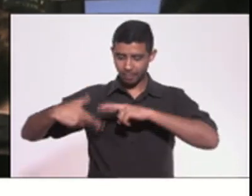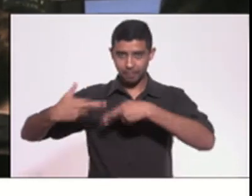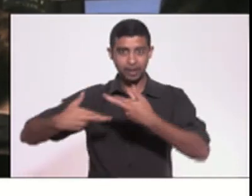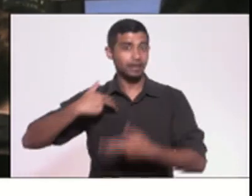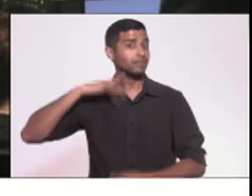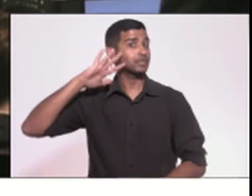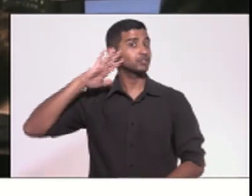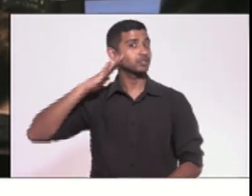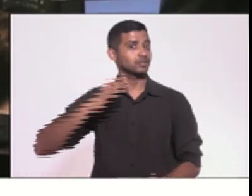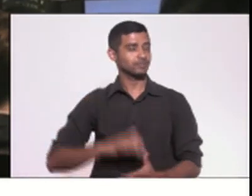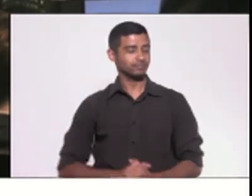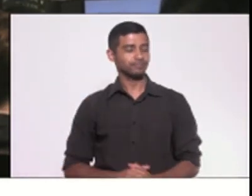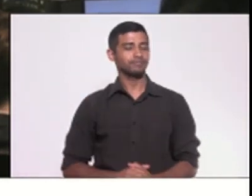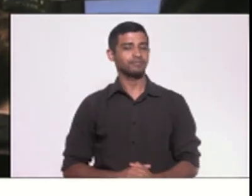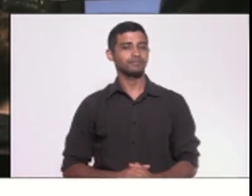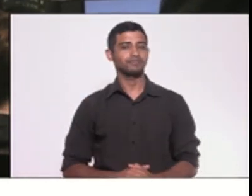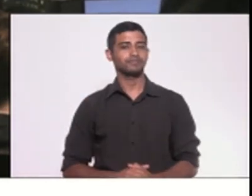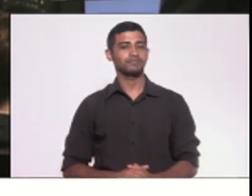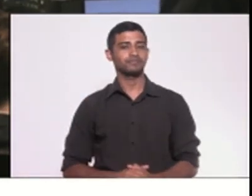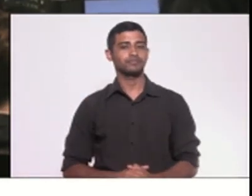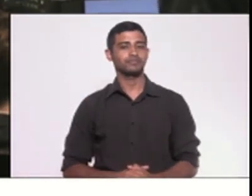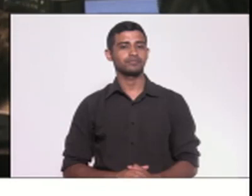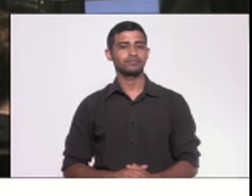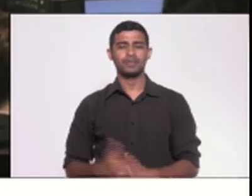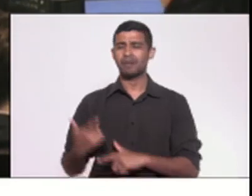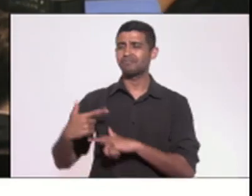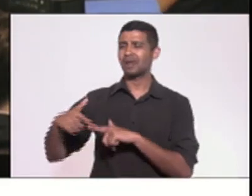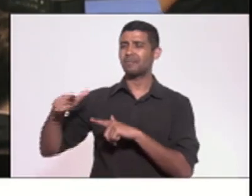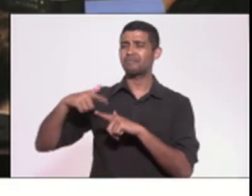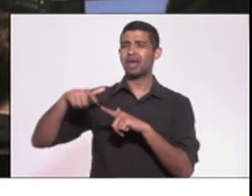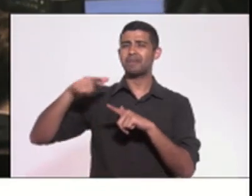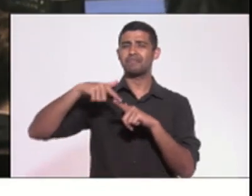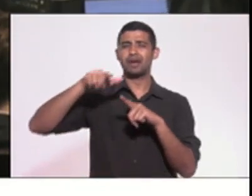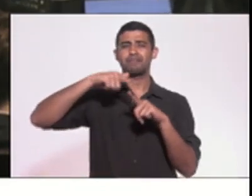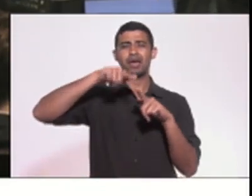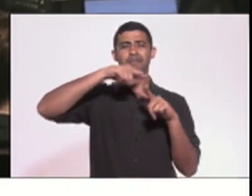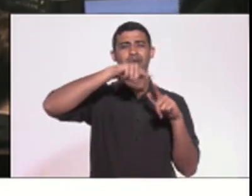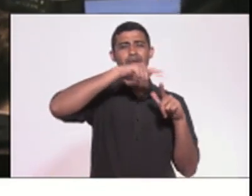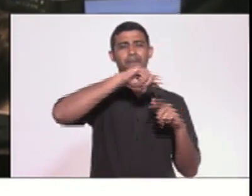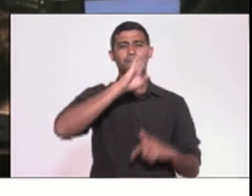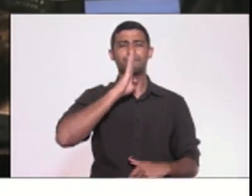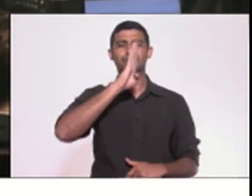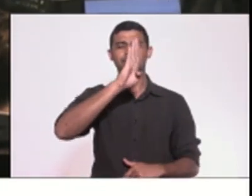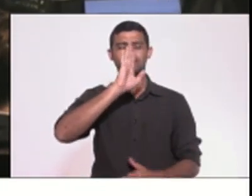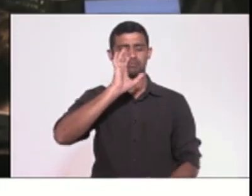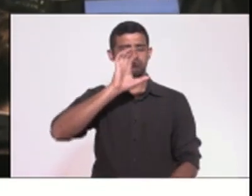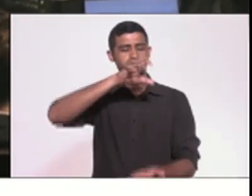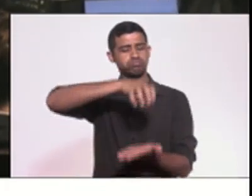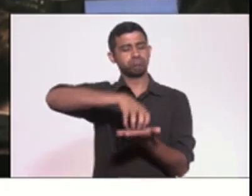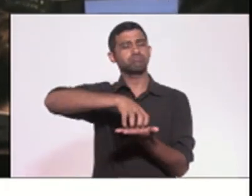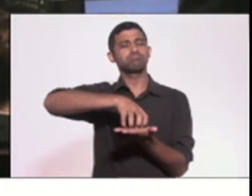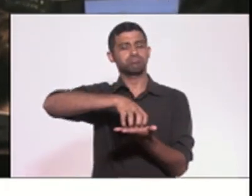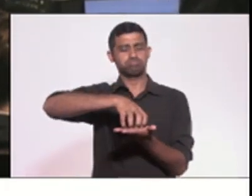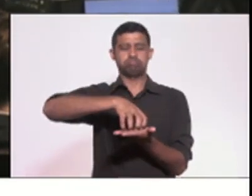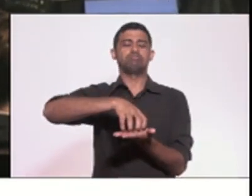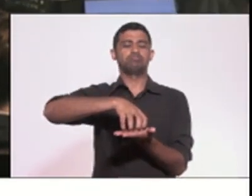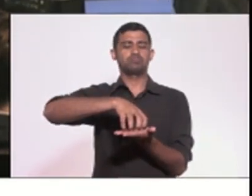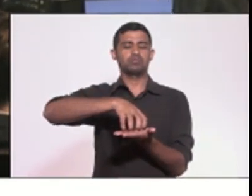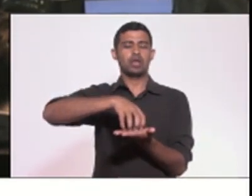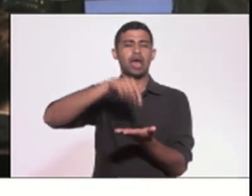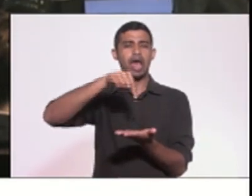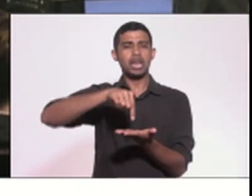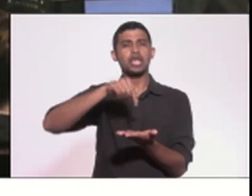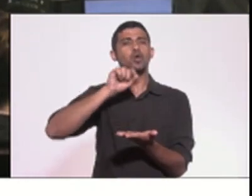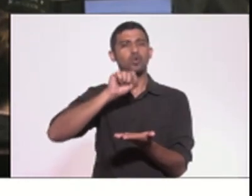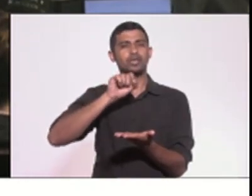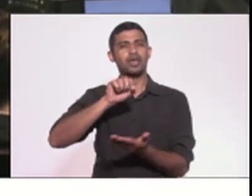favor. Tá? Os problemas que a gente encontra, principalmente no setor de geração de